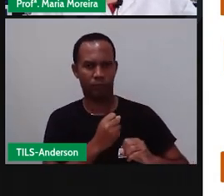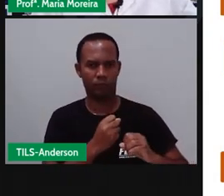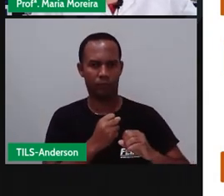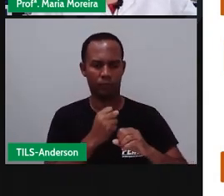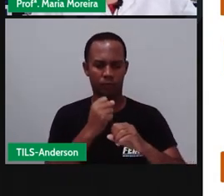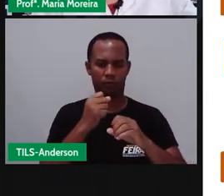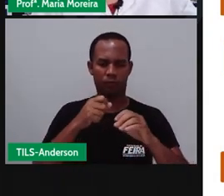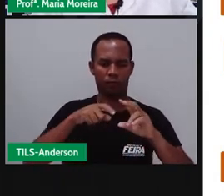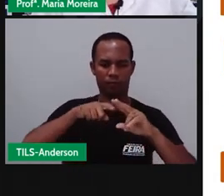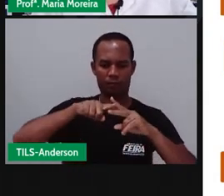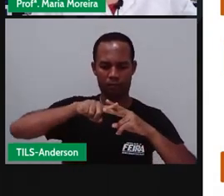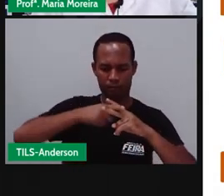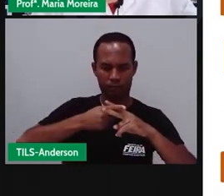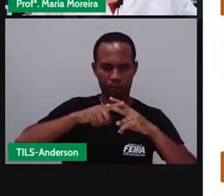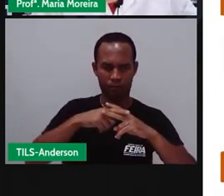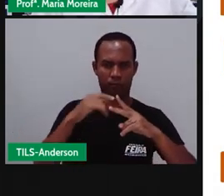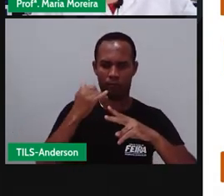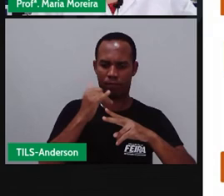eletricista,